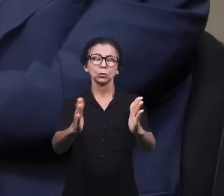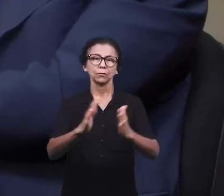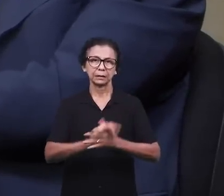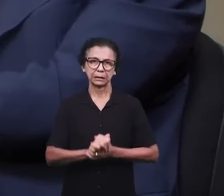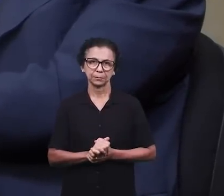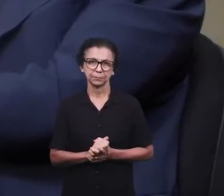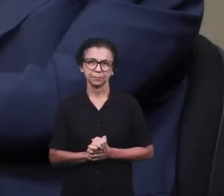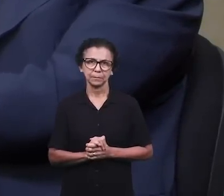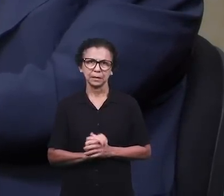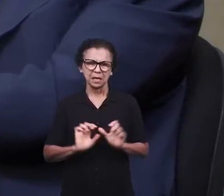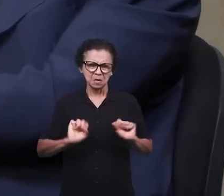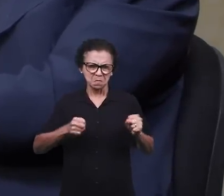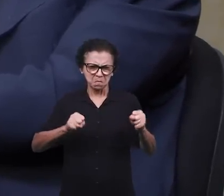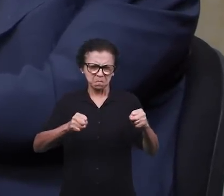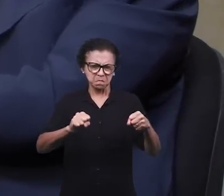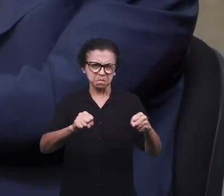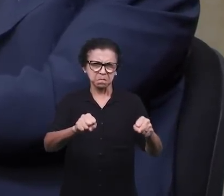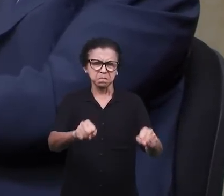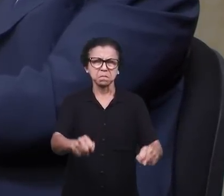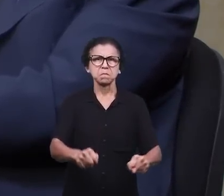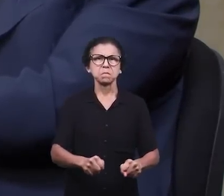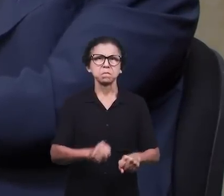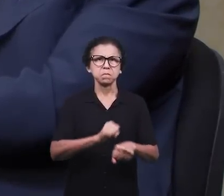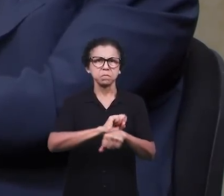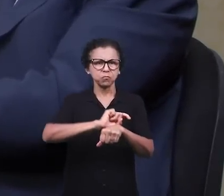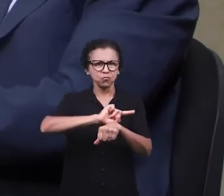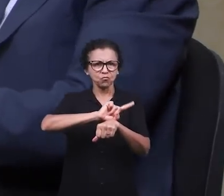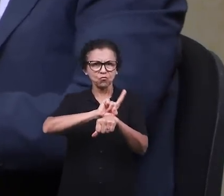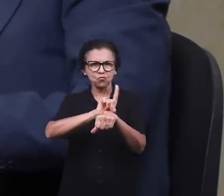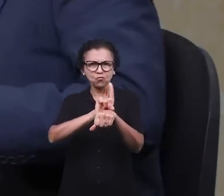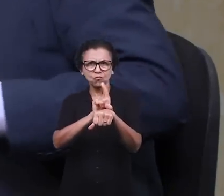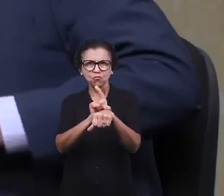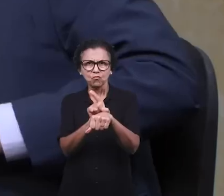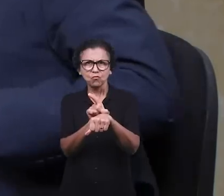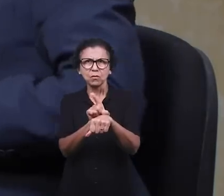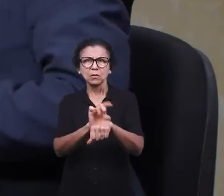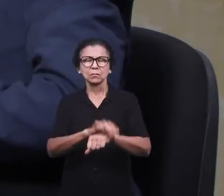dela. Mas ele está aqui hoje, o senhor quer dar...